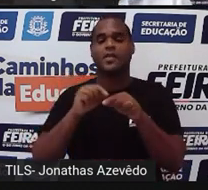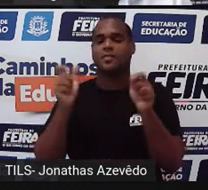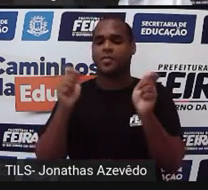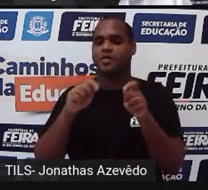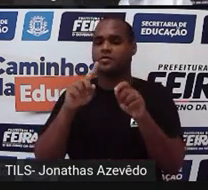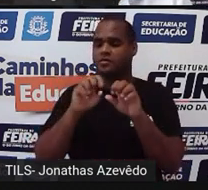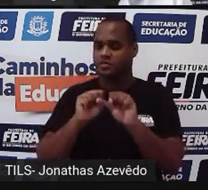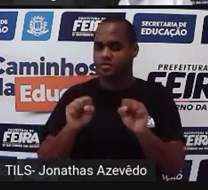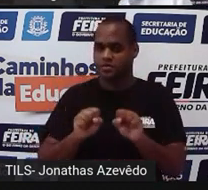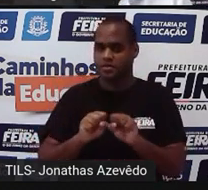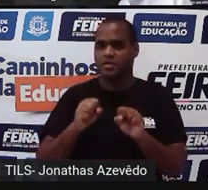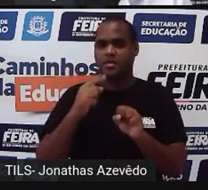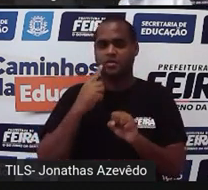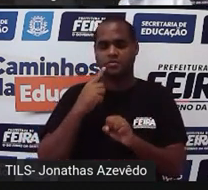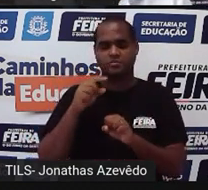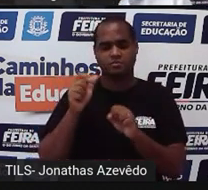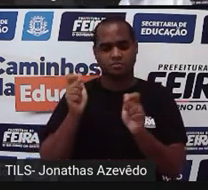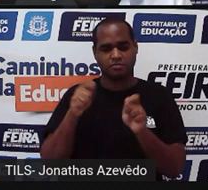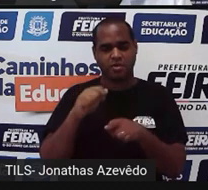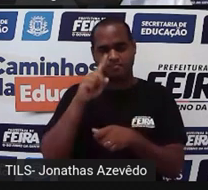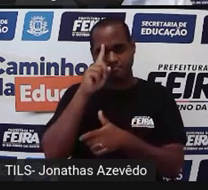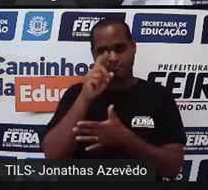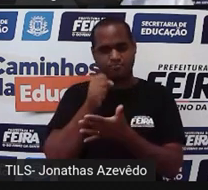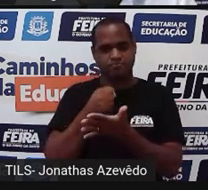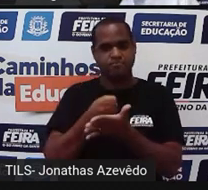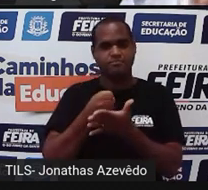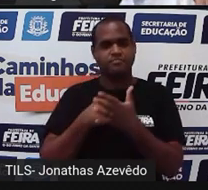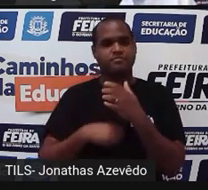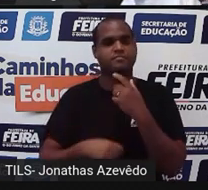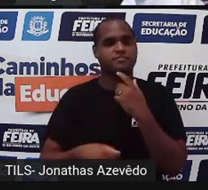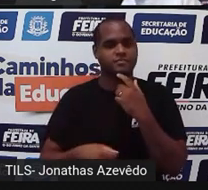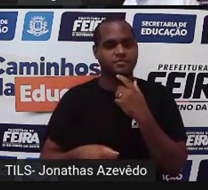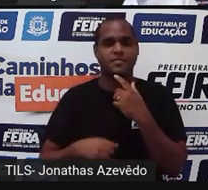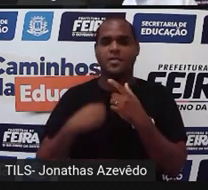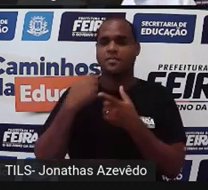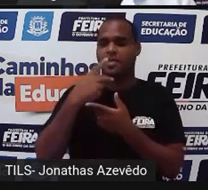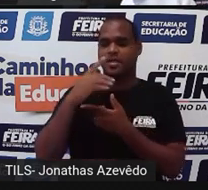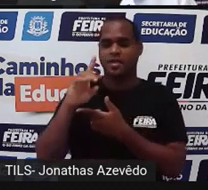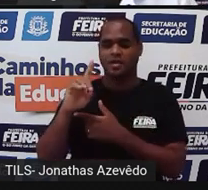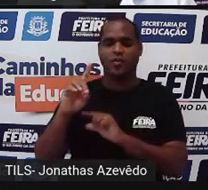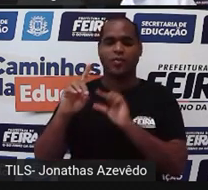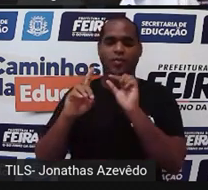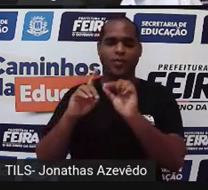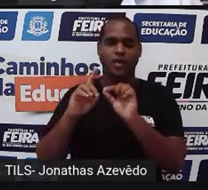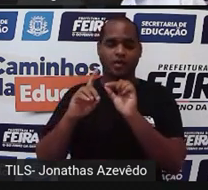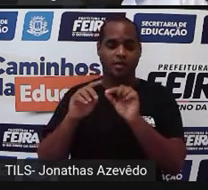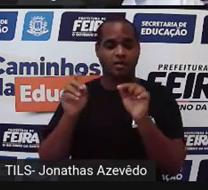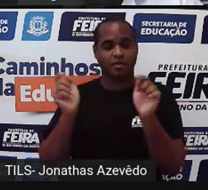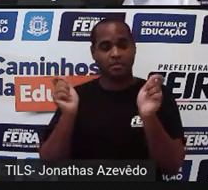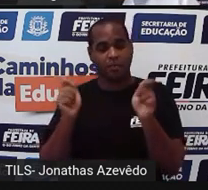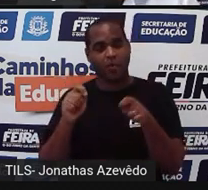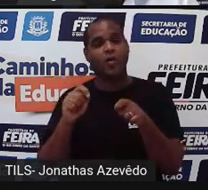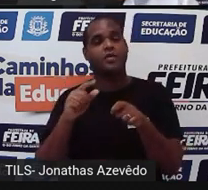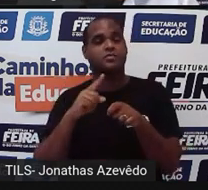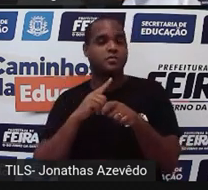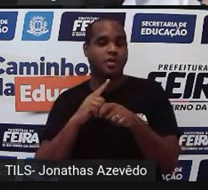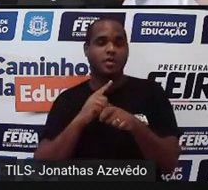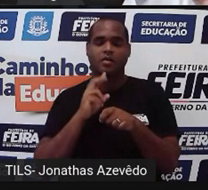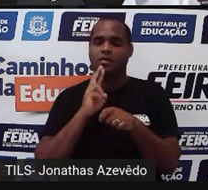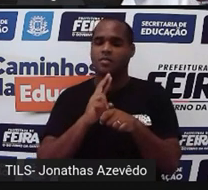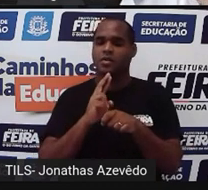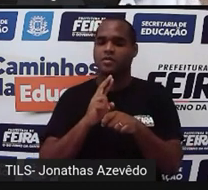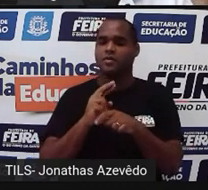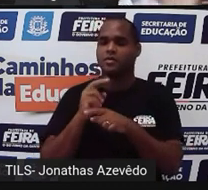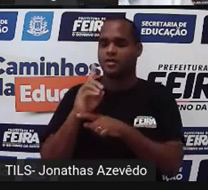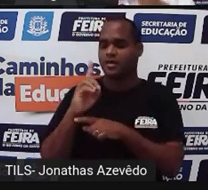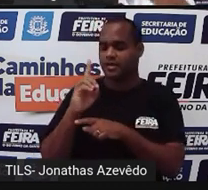sistema ele é chamado de possível determinado. O que é um sistema possível é quando tem solução. E o